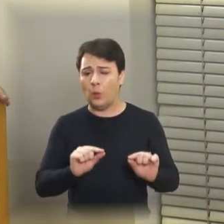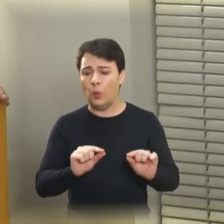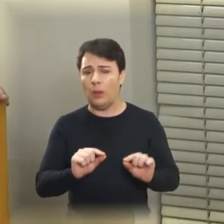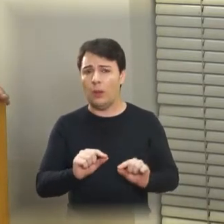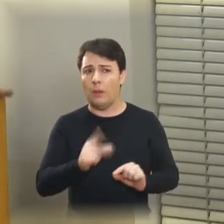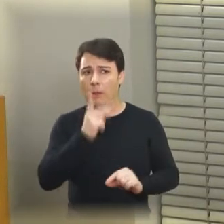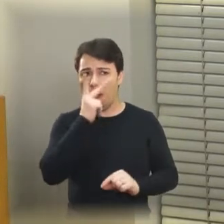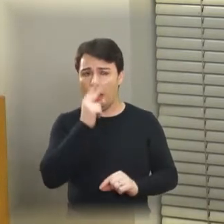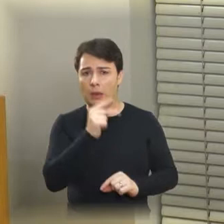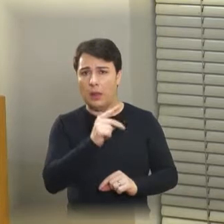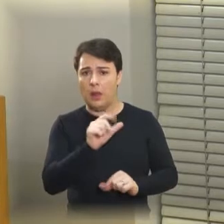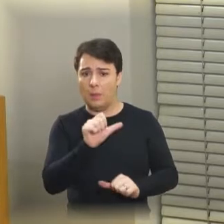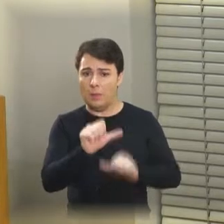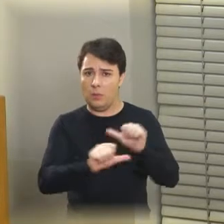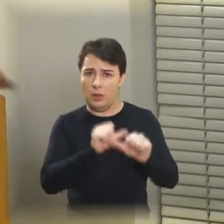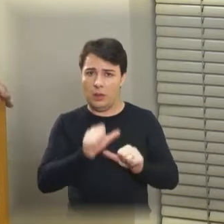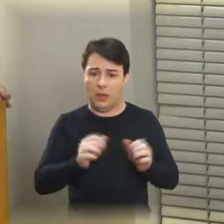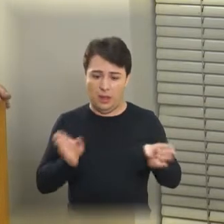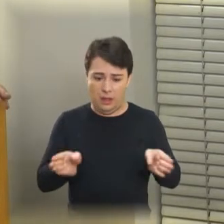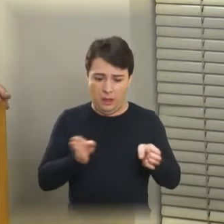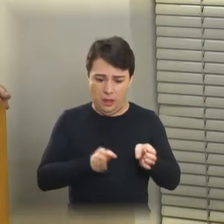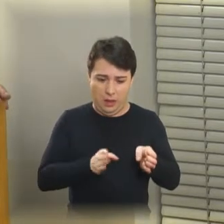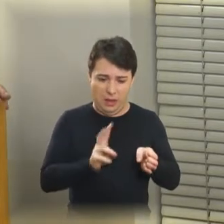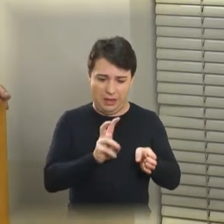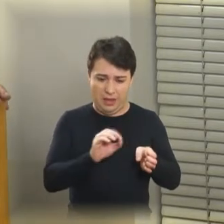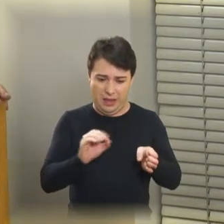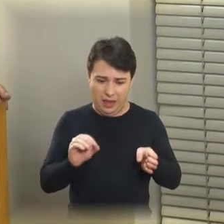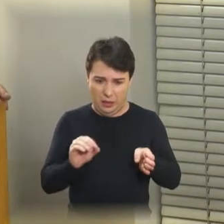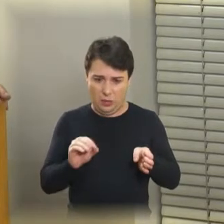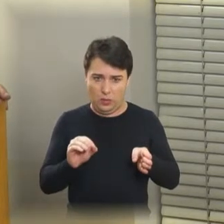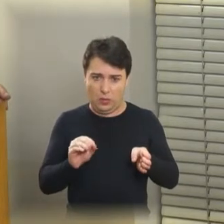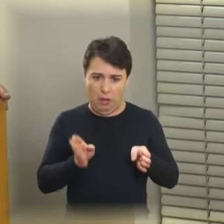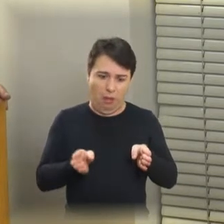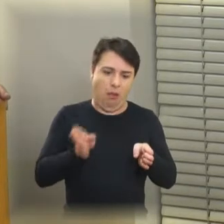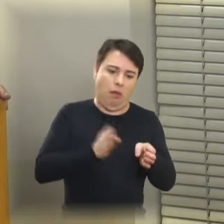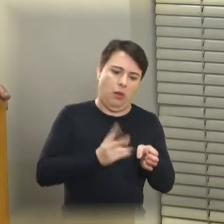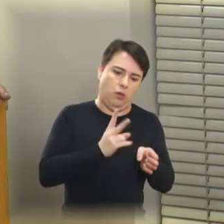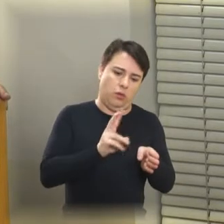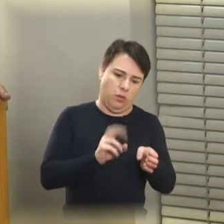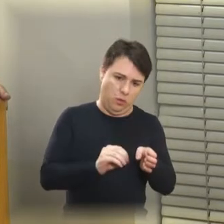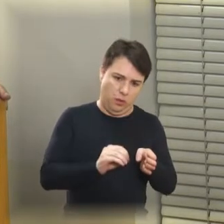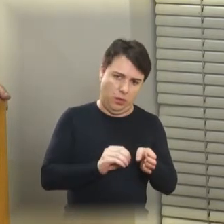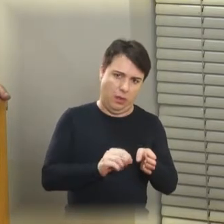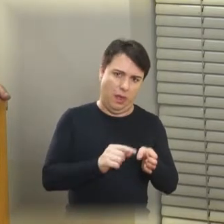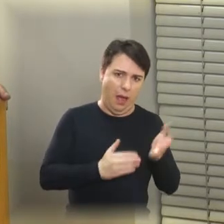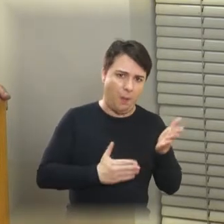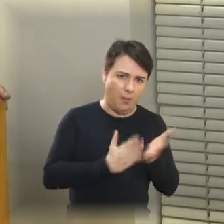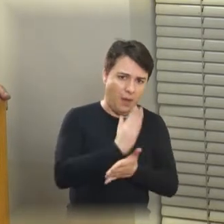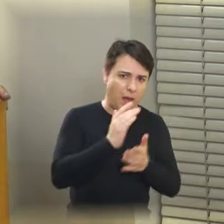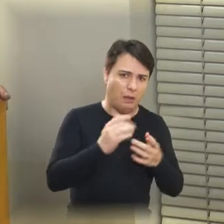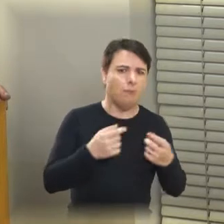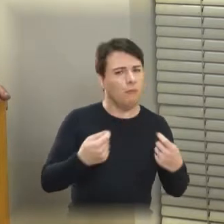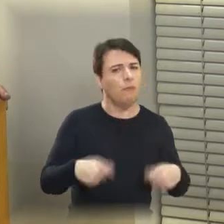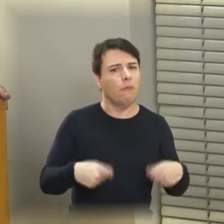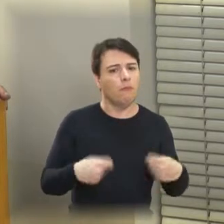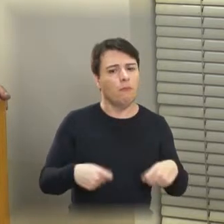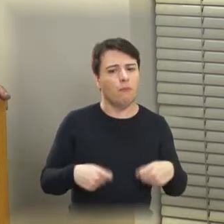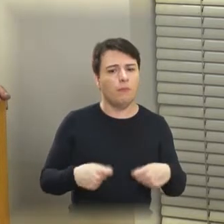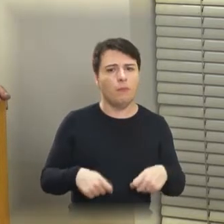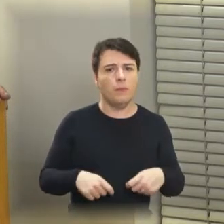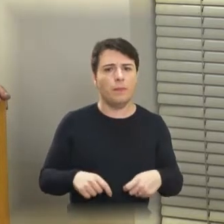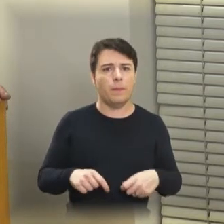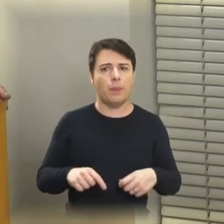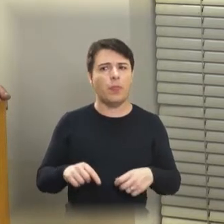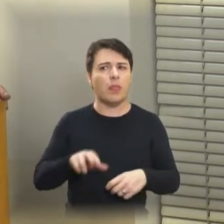as mudanças, por exemplo, de 500 metros para 250, eu não tenho a menor dúvida que tem que ser aprovado. Não tenho a menor dúvida. E não é especulação